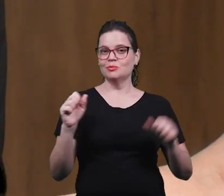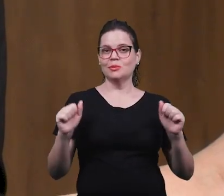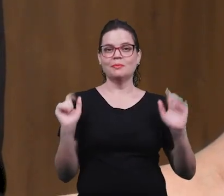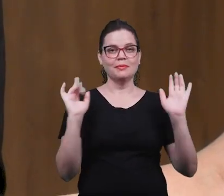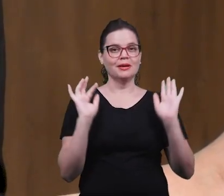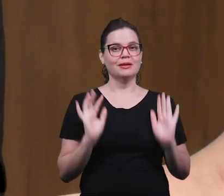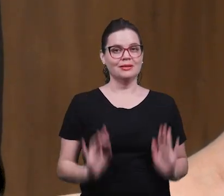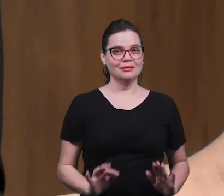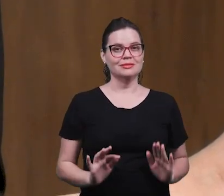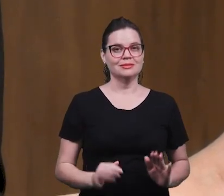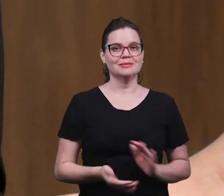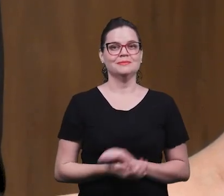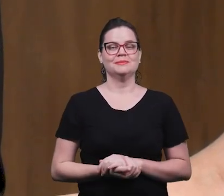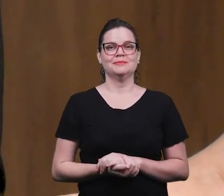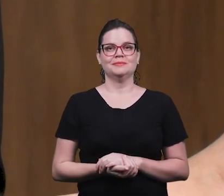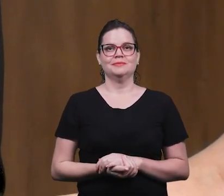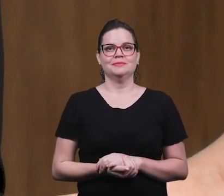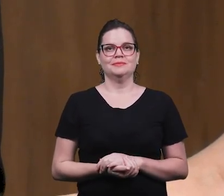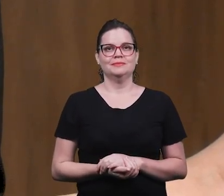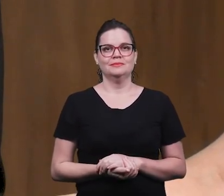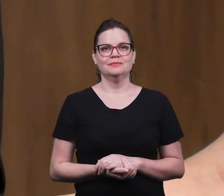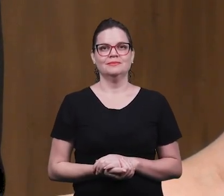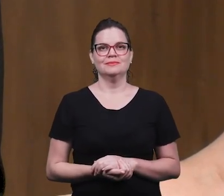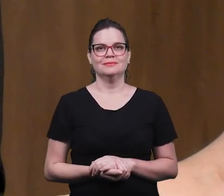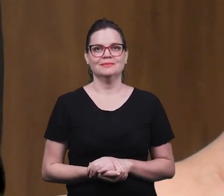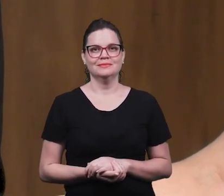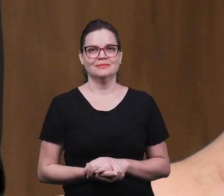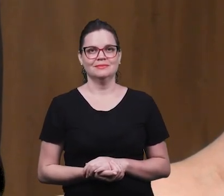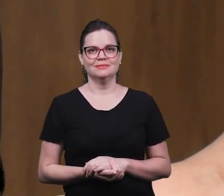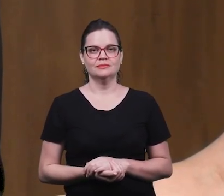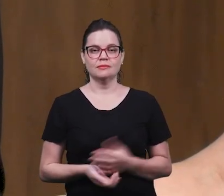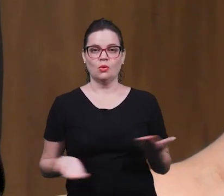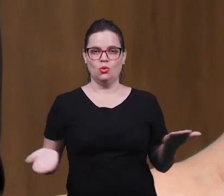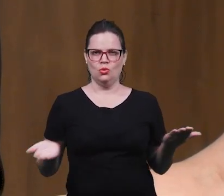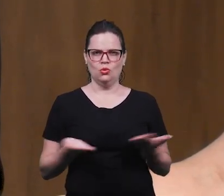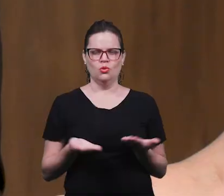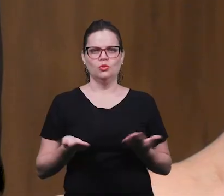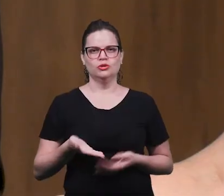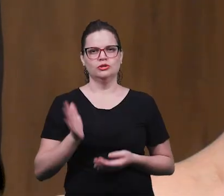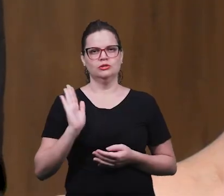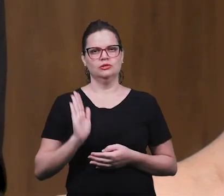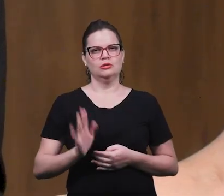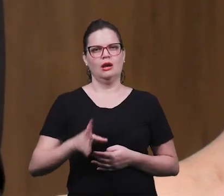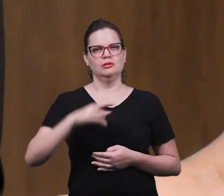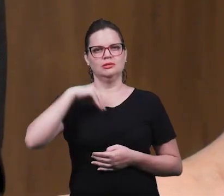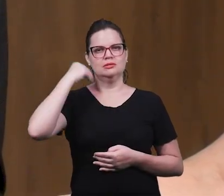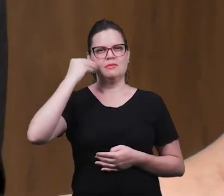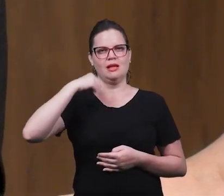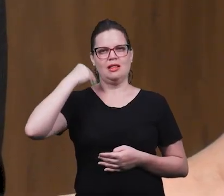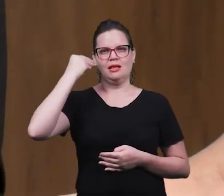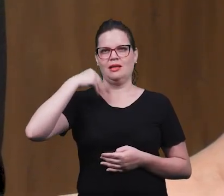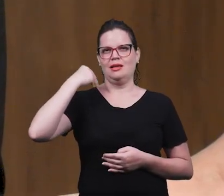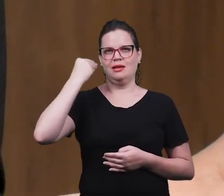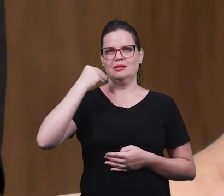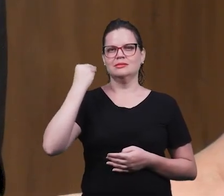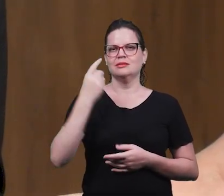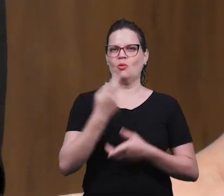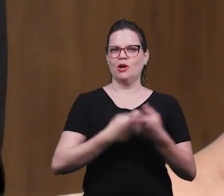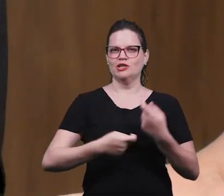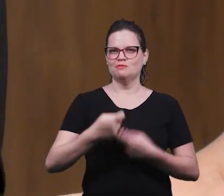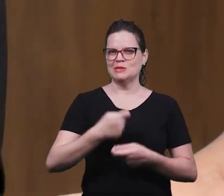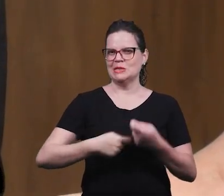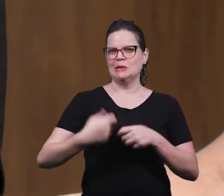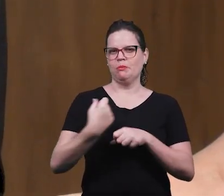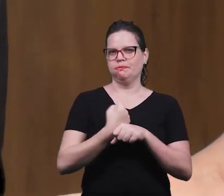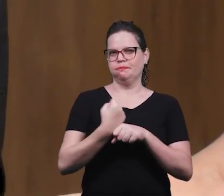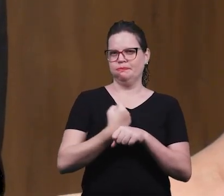né? Hoje eu tenho essa bagagem, né, de ter trabalhado